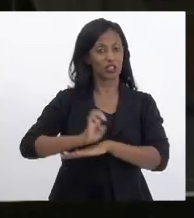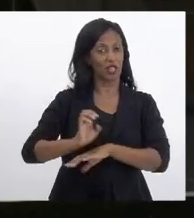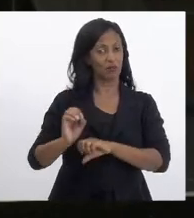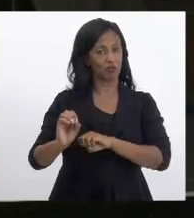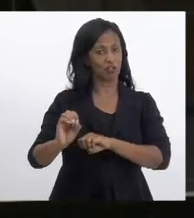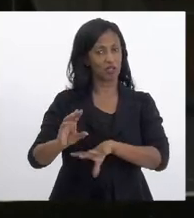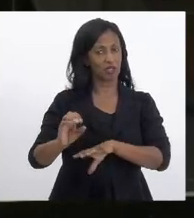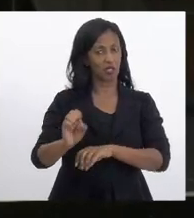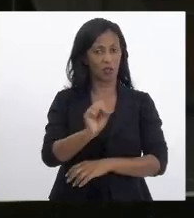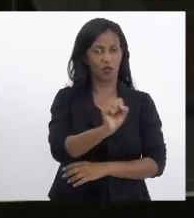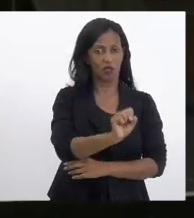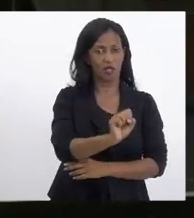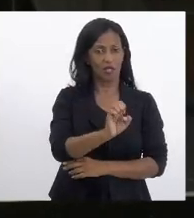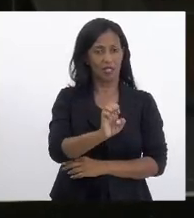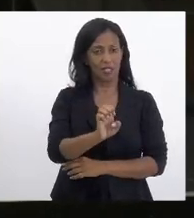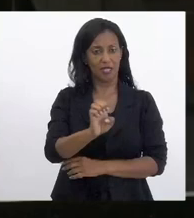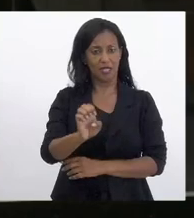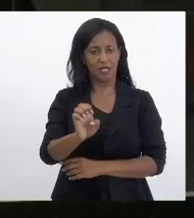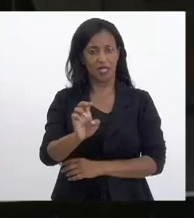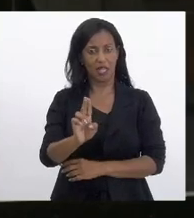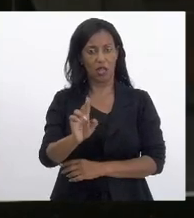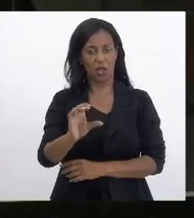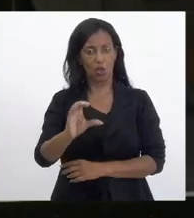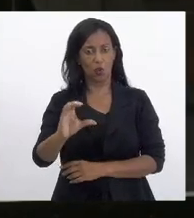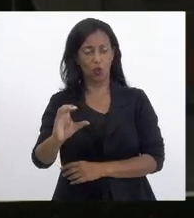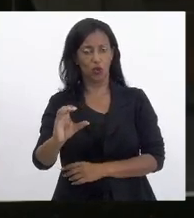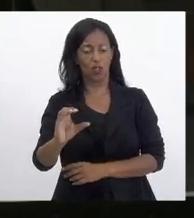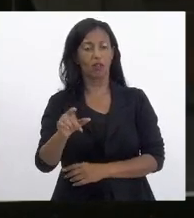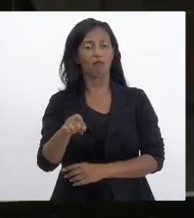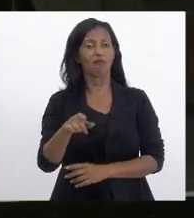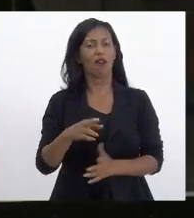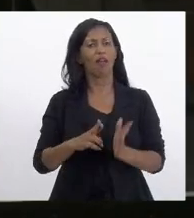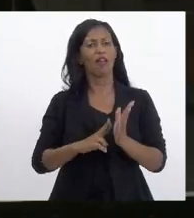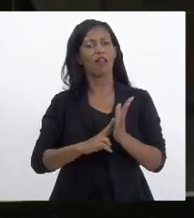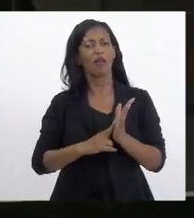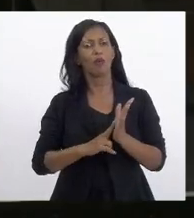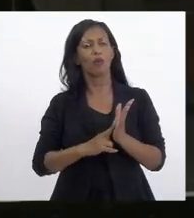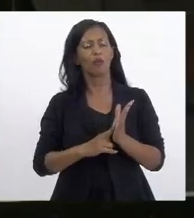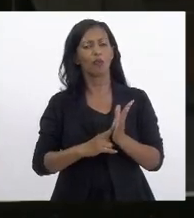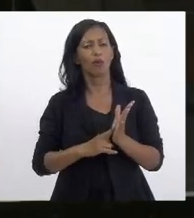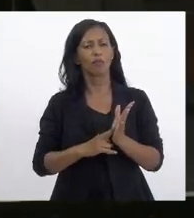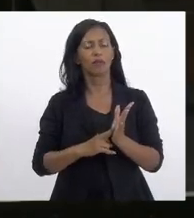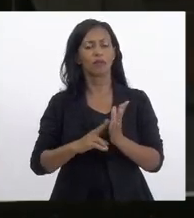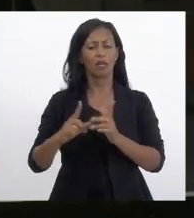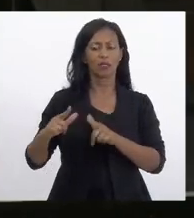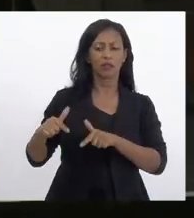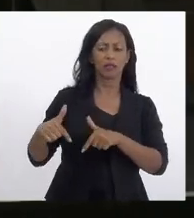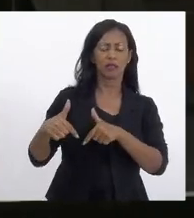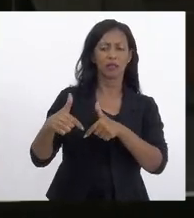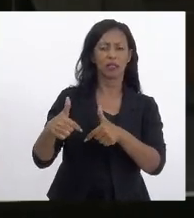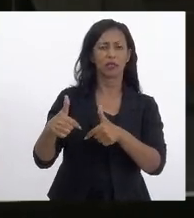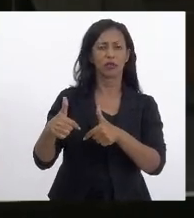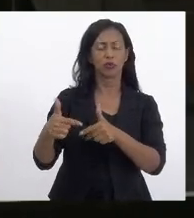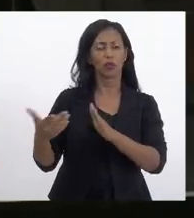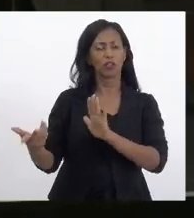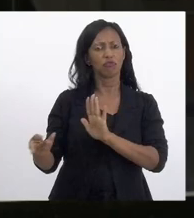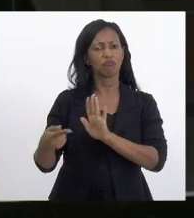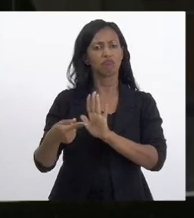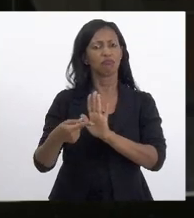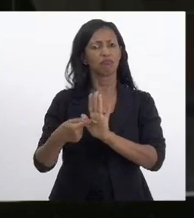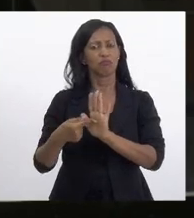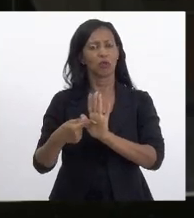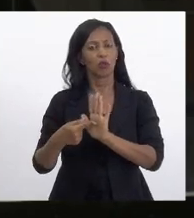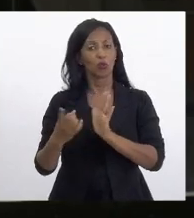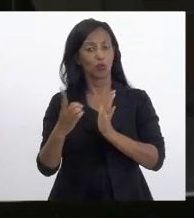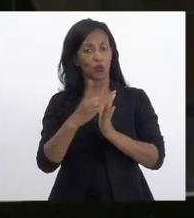Educação regulamentará as ações destinadas à comprovação das aquisições previstas no